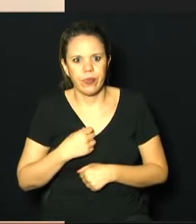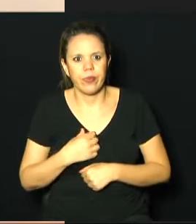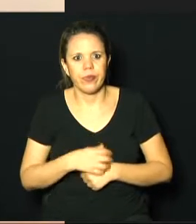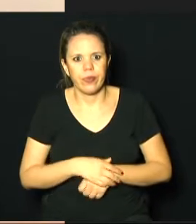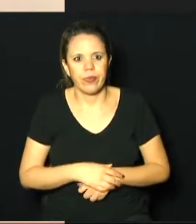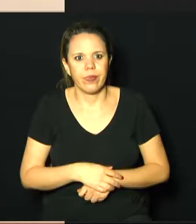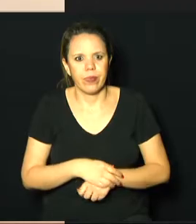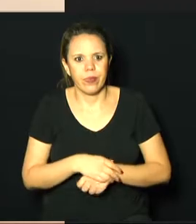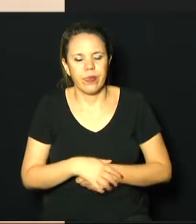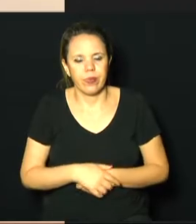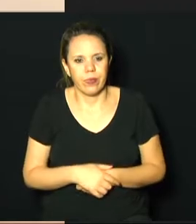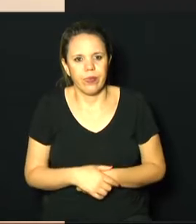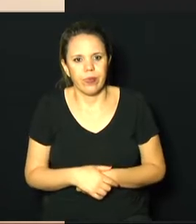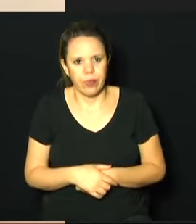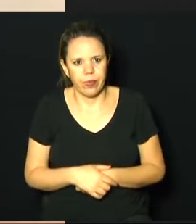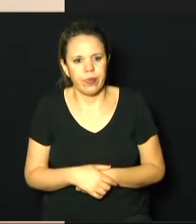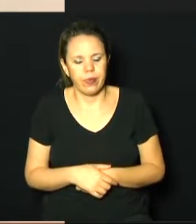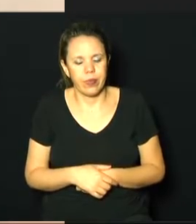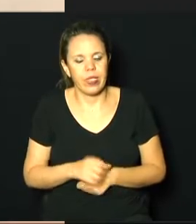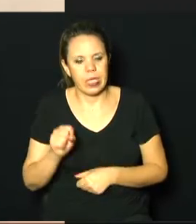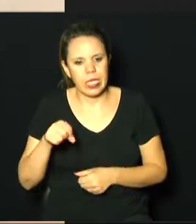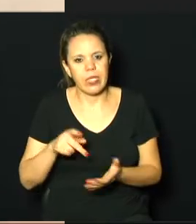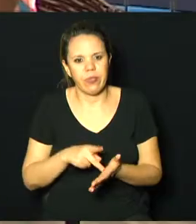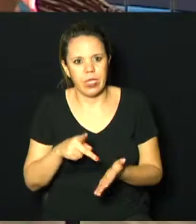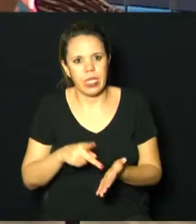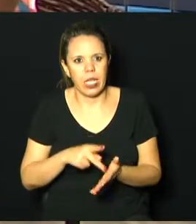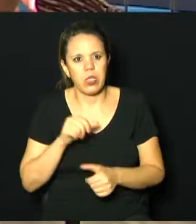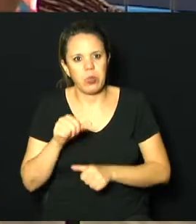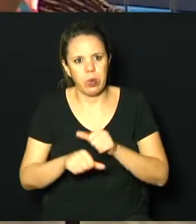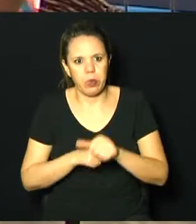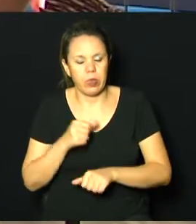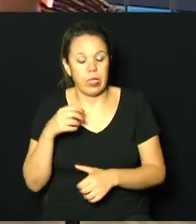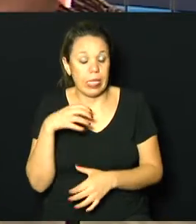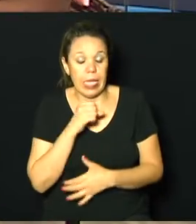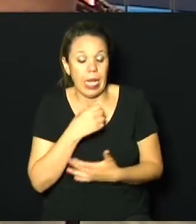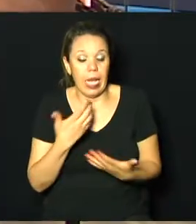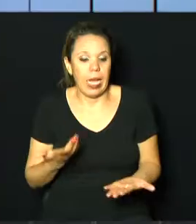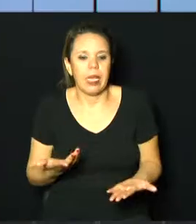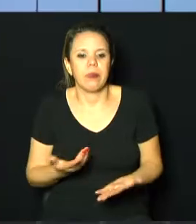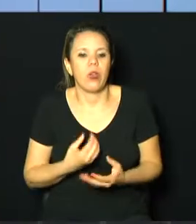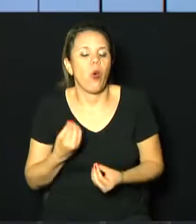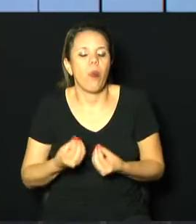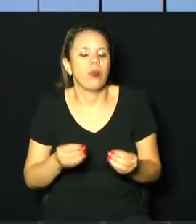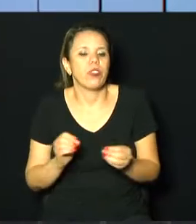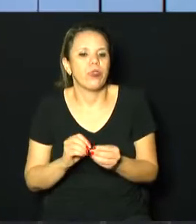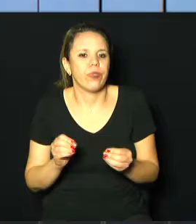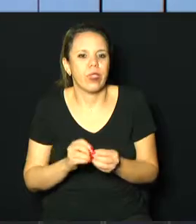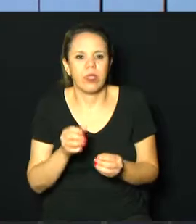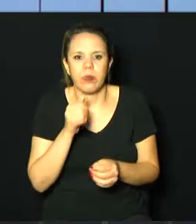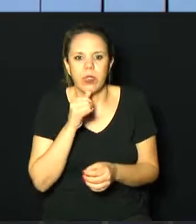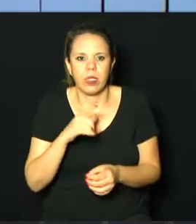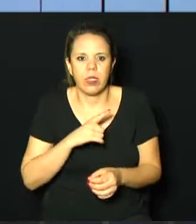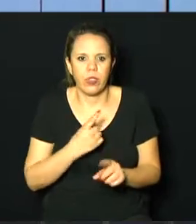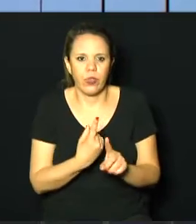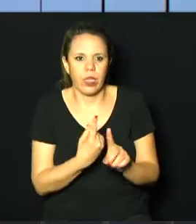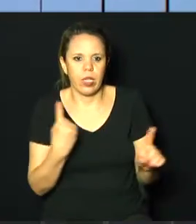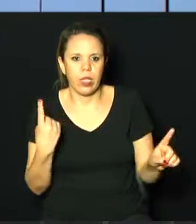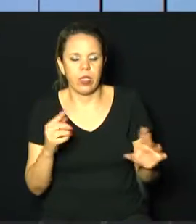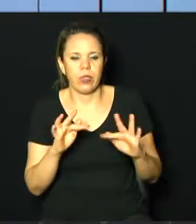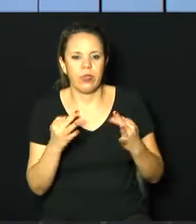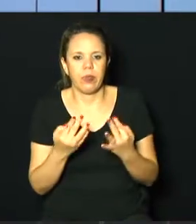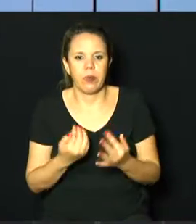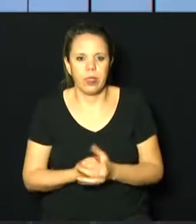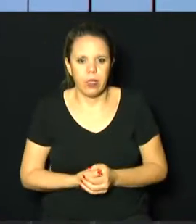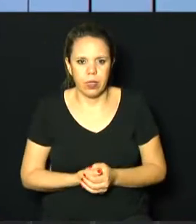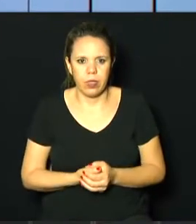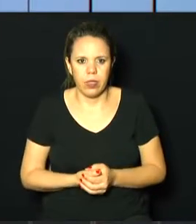mudança bem brusca mesmo. Agora, Anne, como é que a gente faz? Por exemplo, a gente teve que ficar distante da